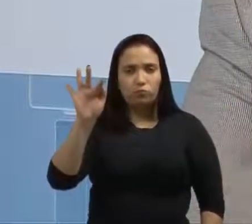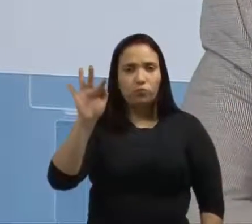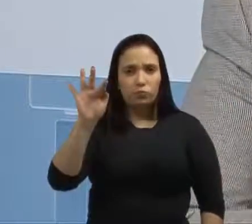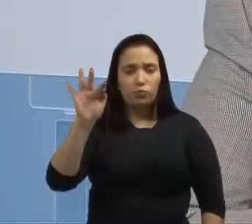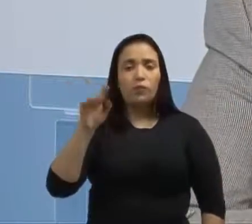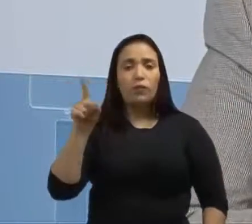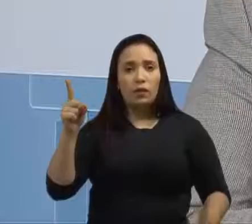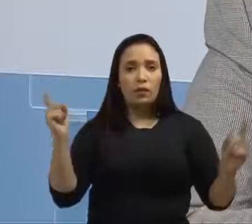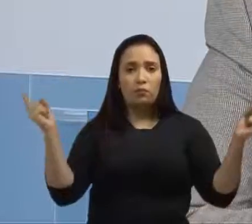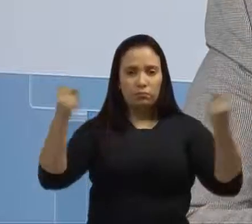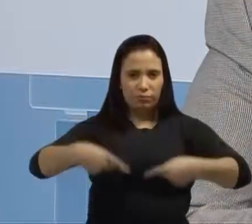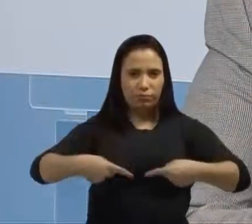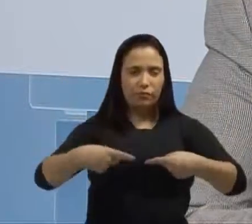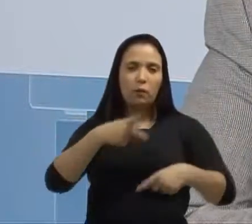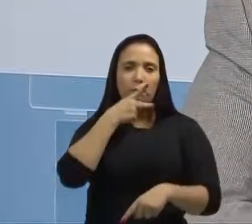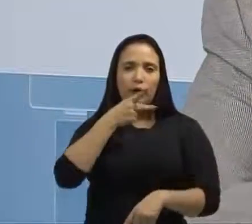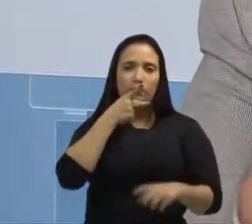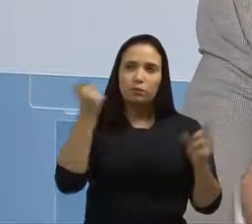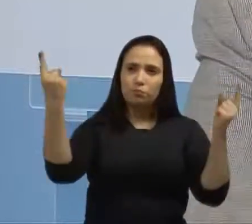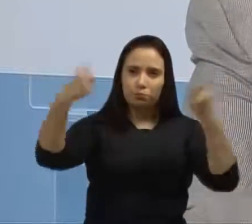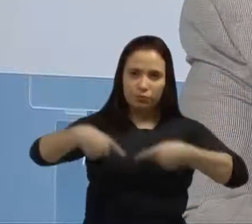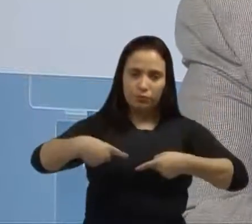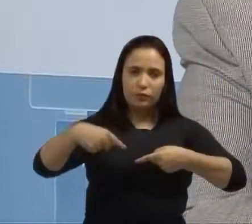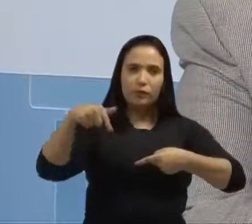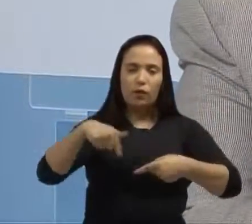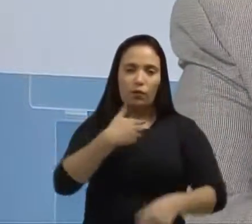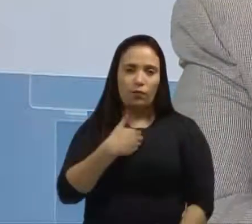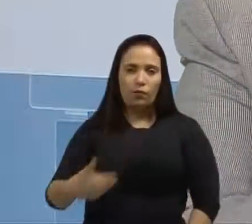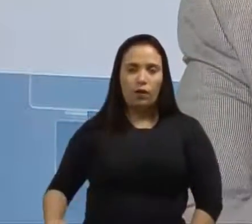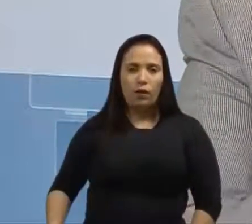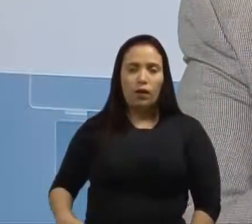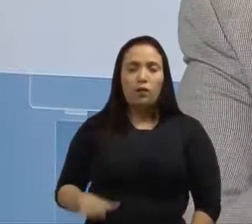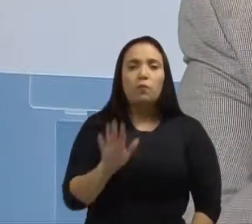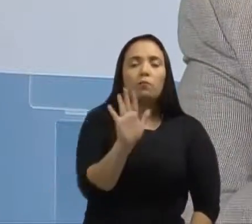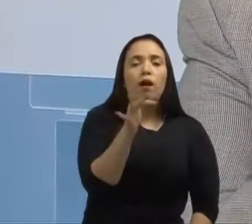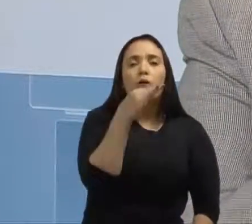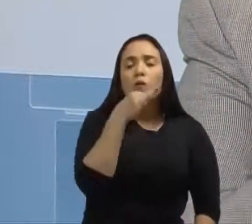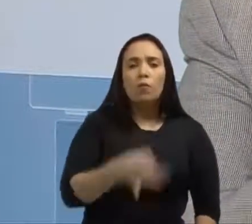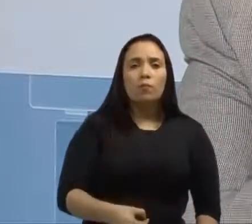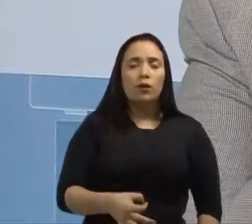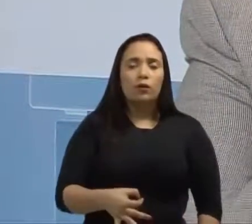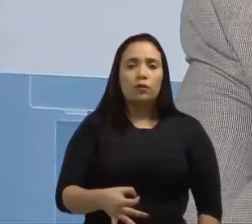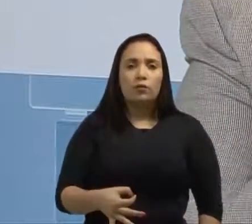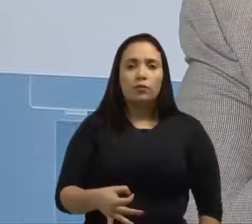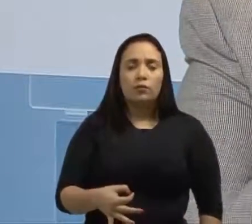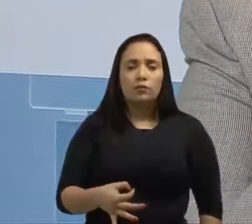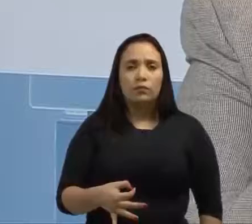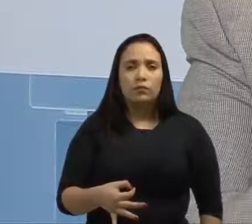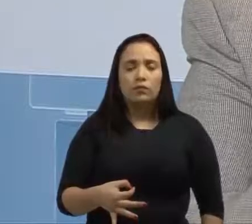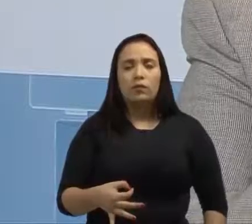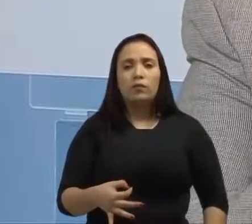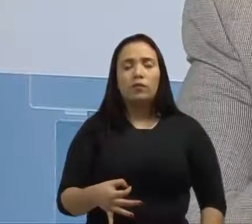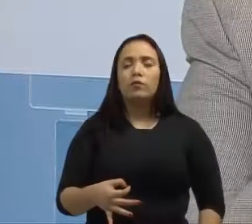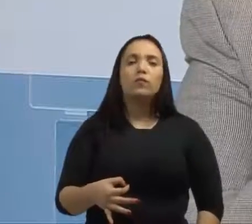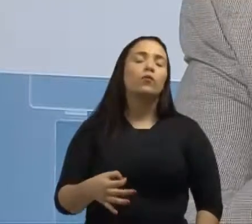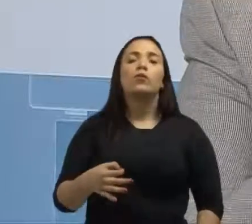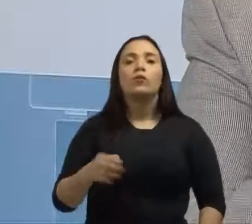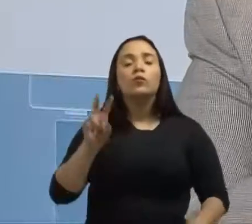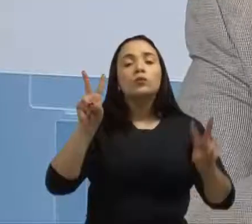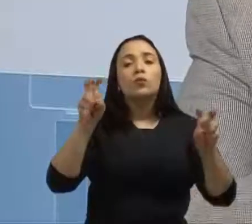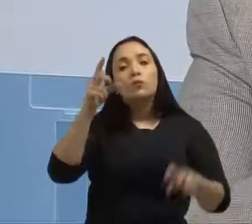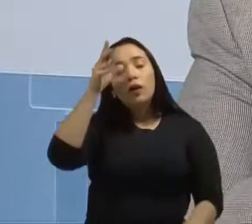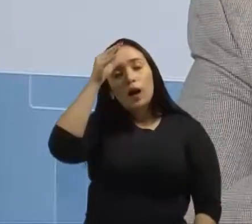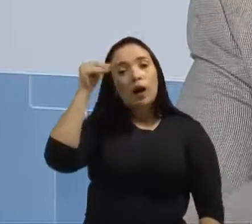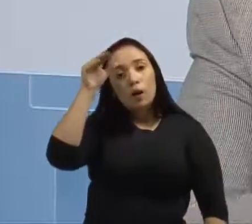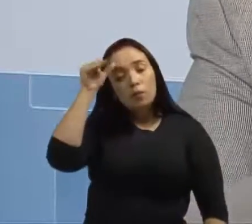até adversário do governo estadual, vem de encontro o pensamento do Camilo Santana, que